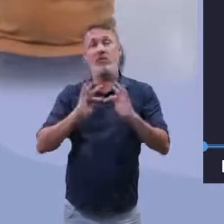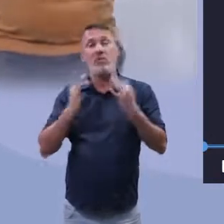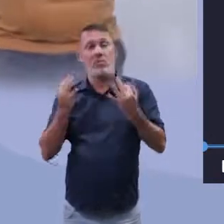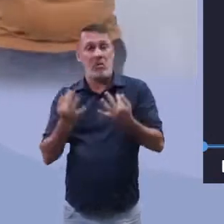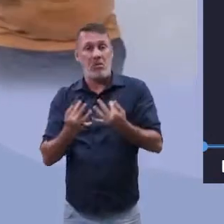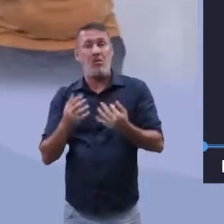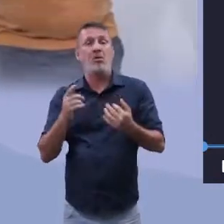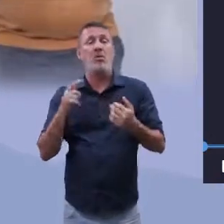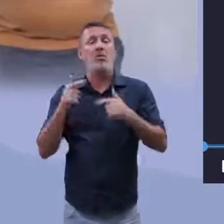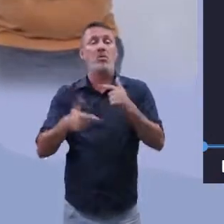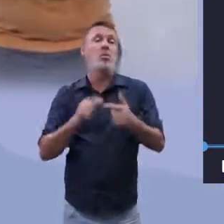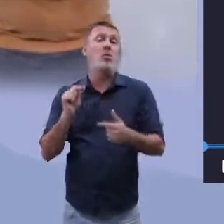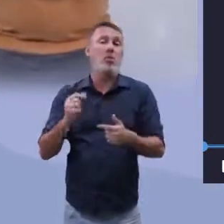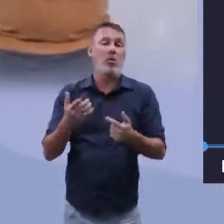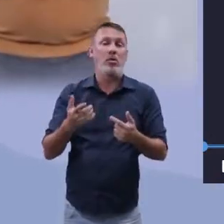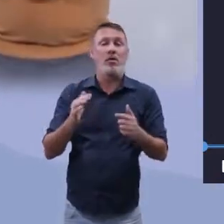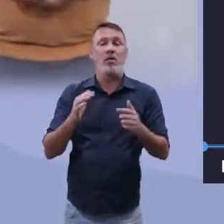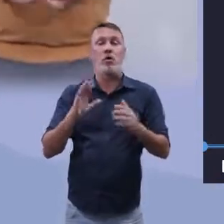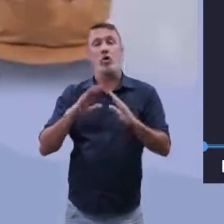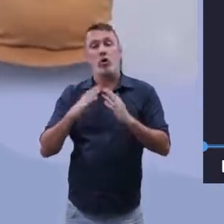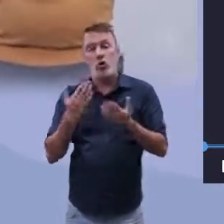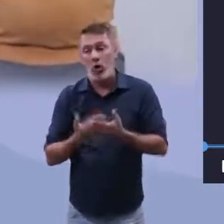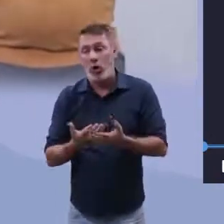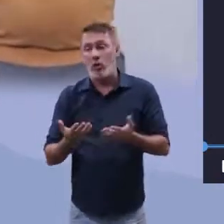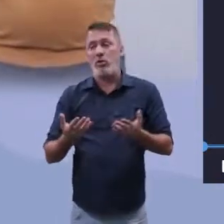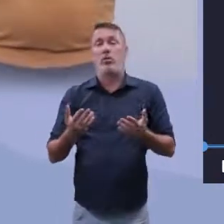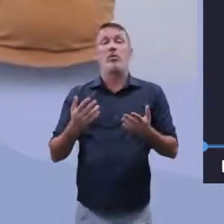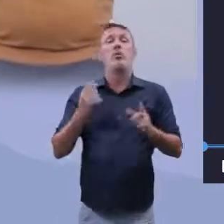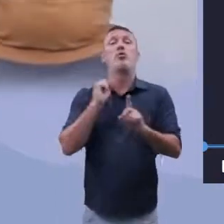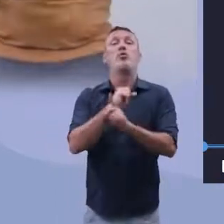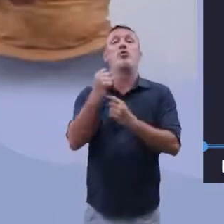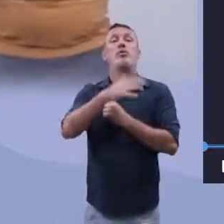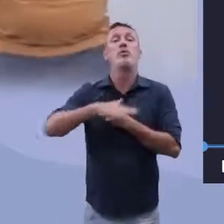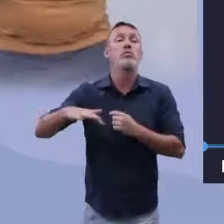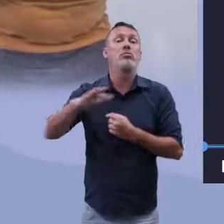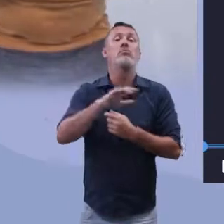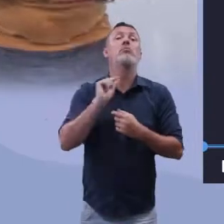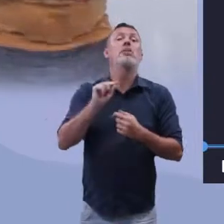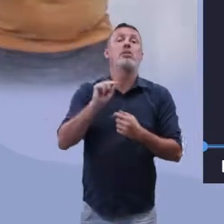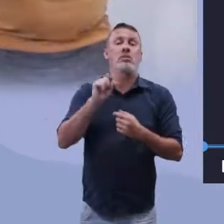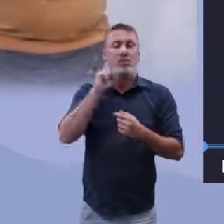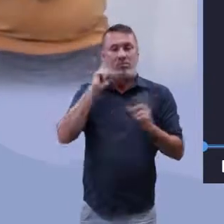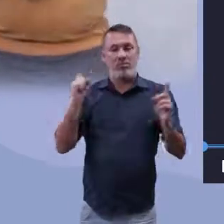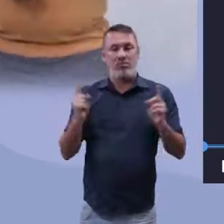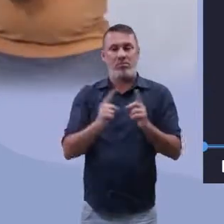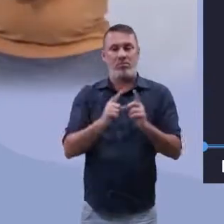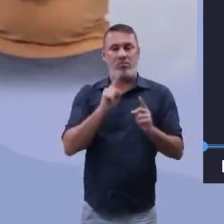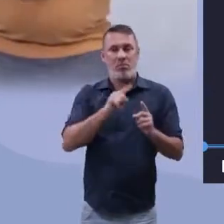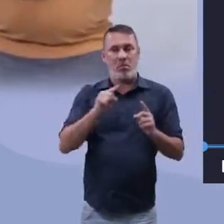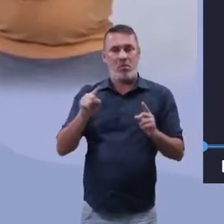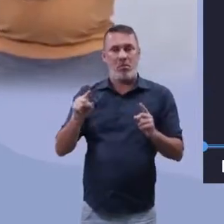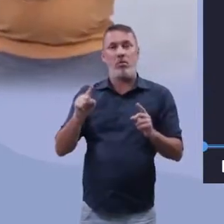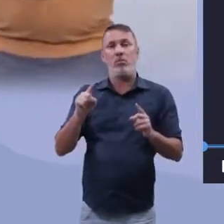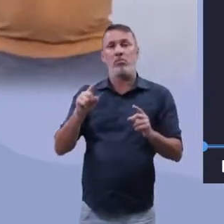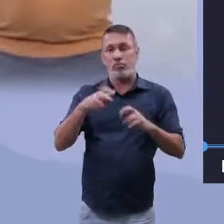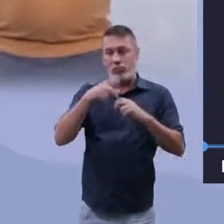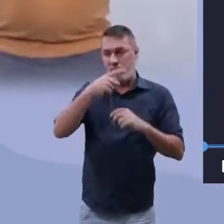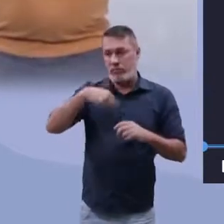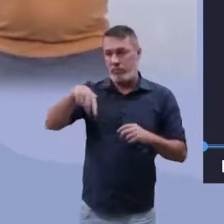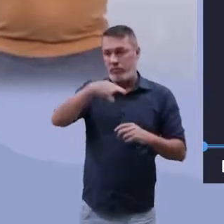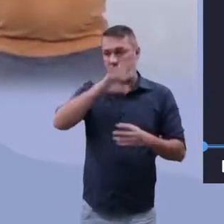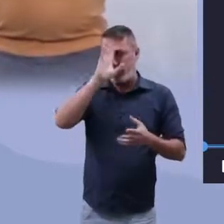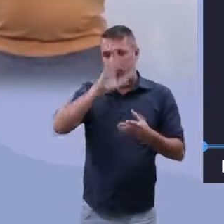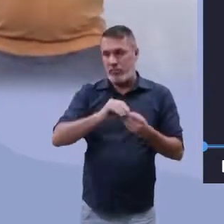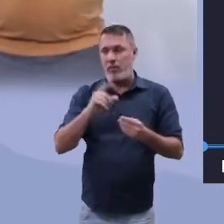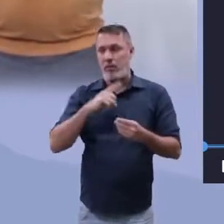O que a família pode fazer com isso? O que a escola pode auxiliar? E principalmente a sociedade. Então,